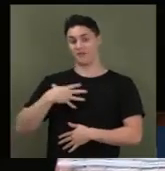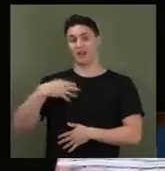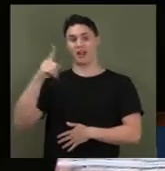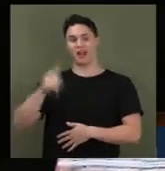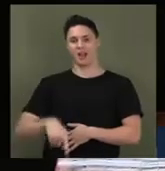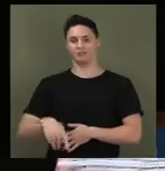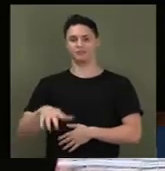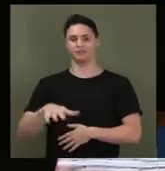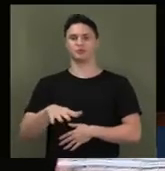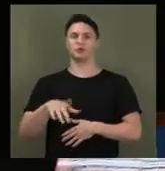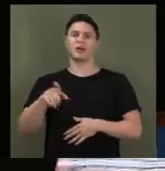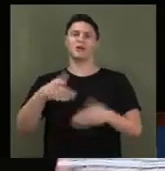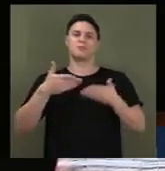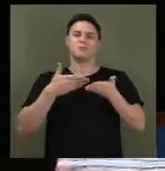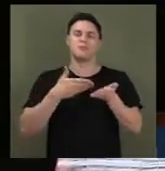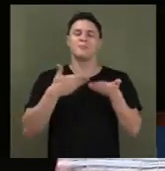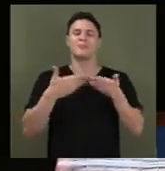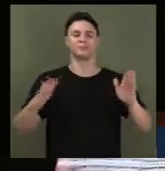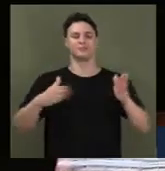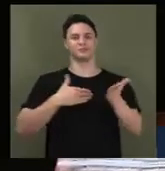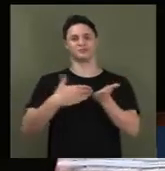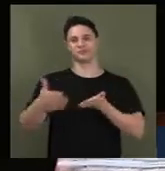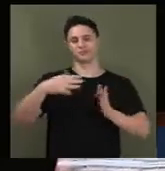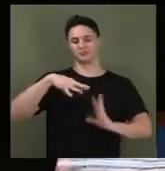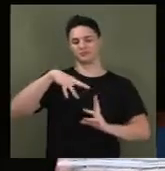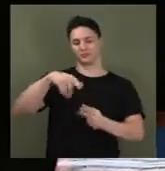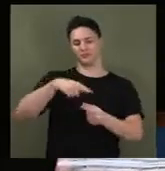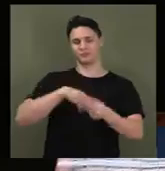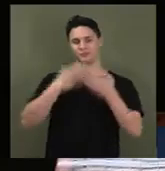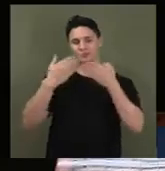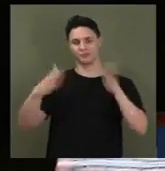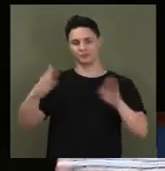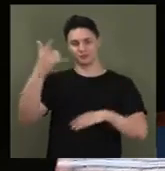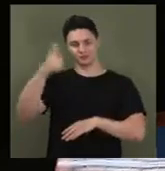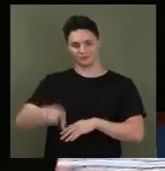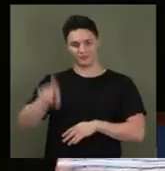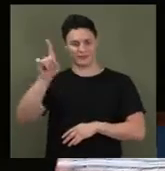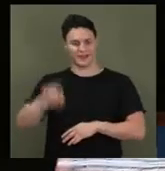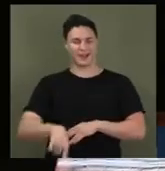de entrada para o mundo e a sua reabertura é um